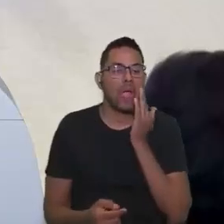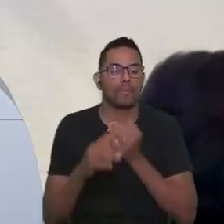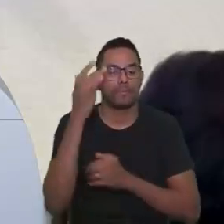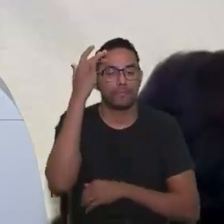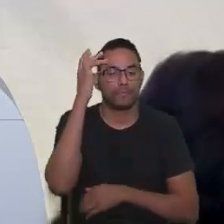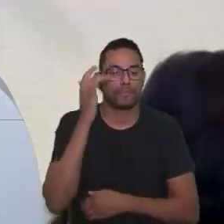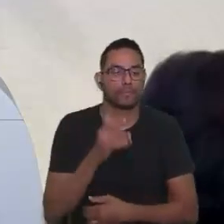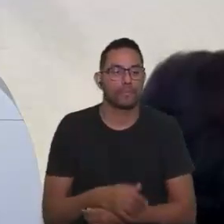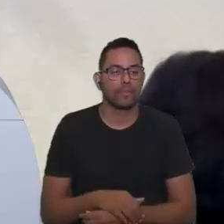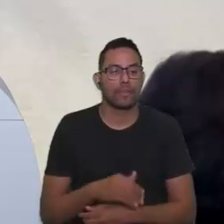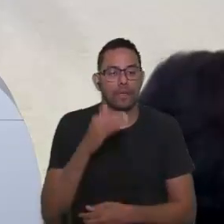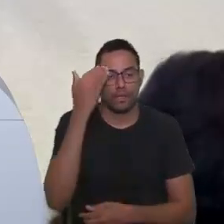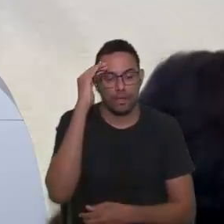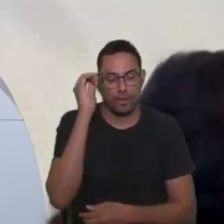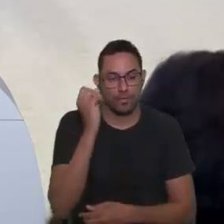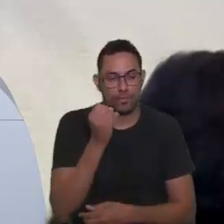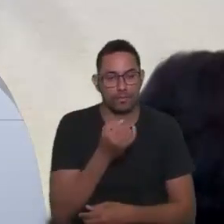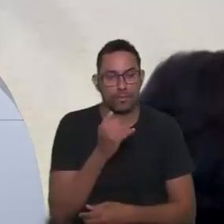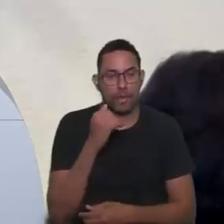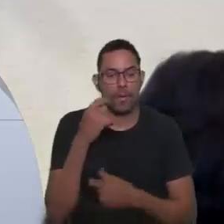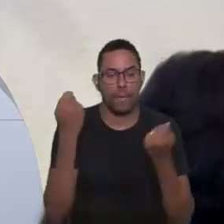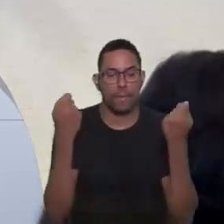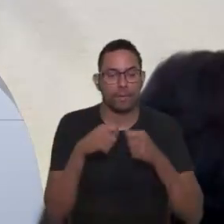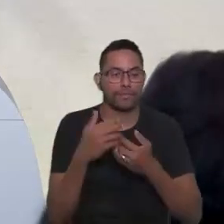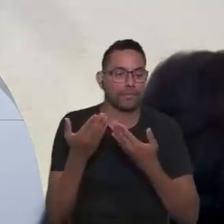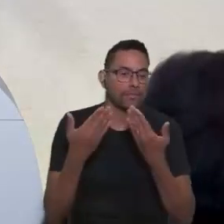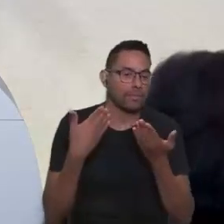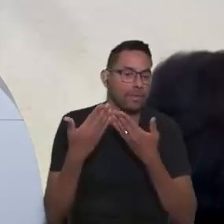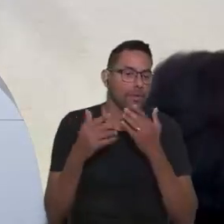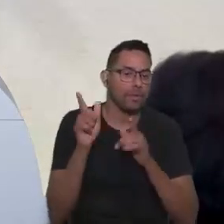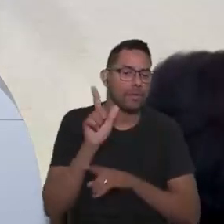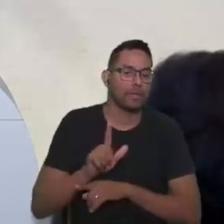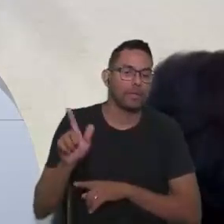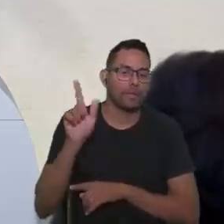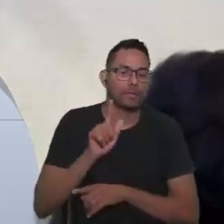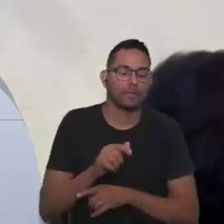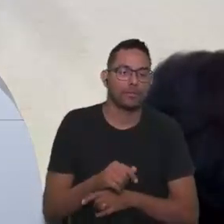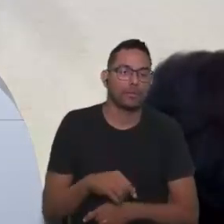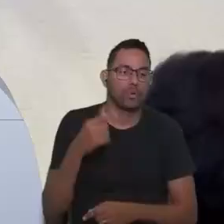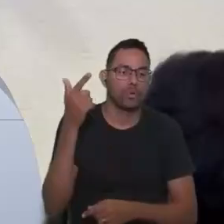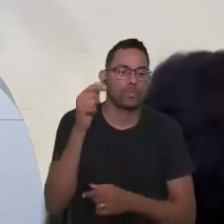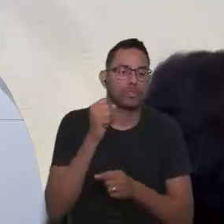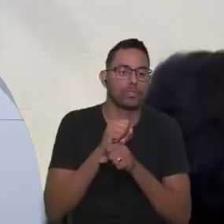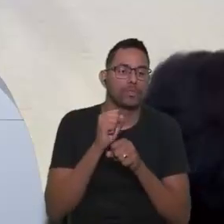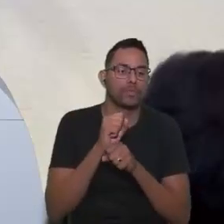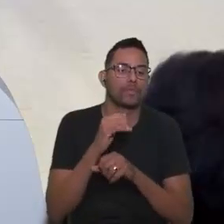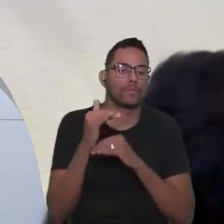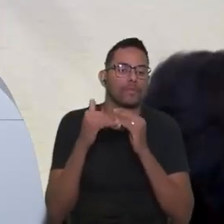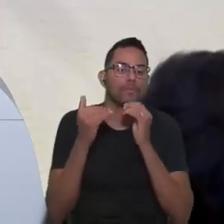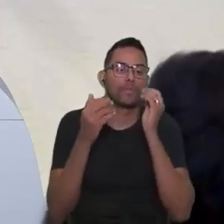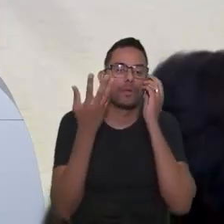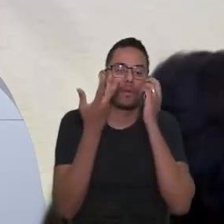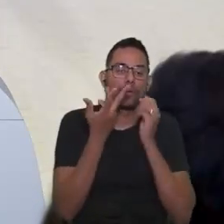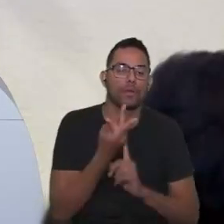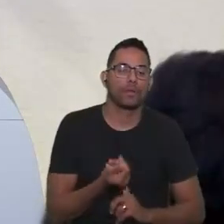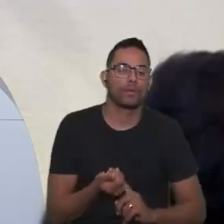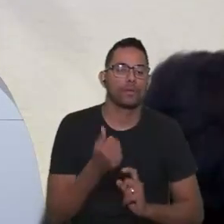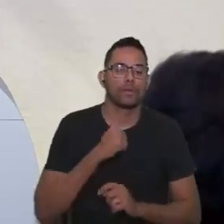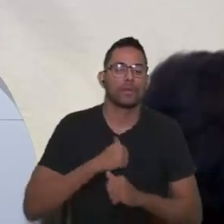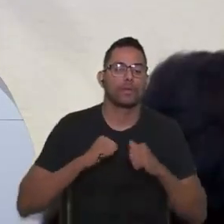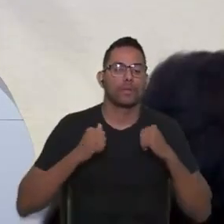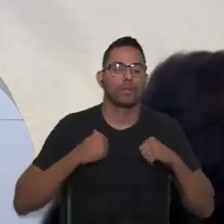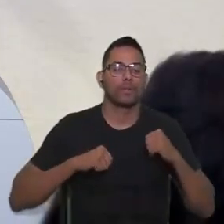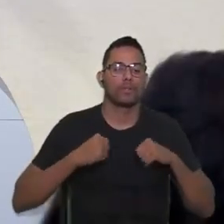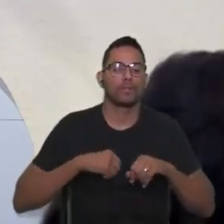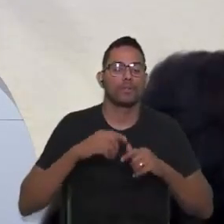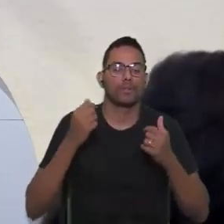acho que deu para entender o quanto é possível se dialogar com a literatura a partir de outras construções artísticas, né?